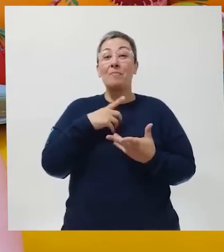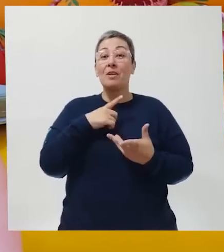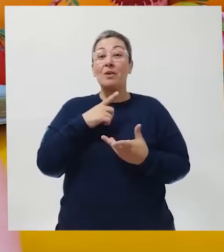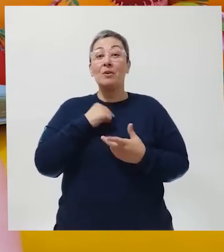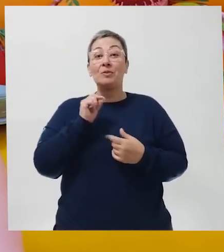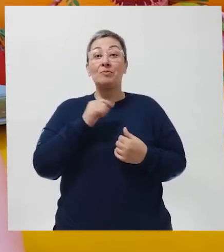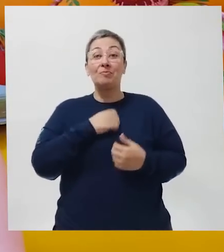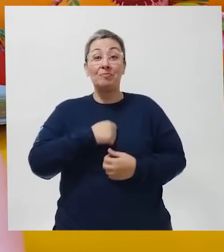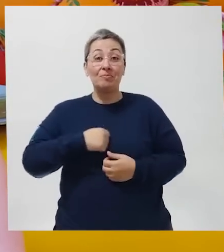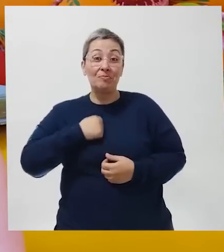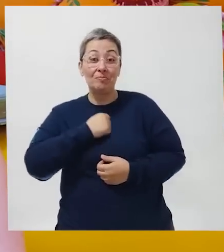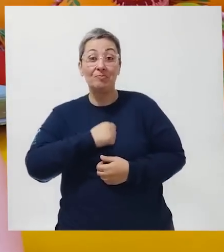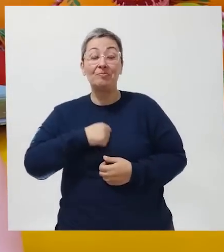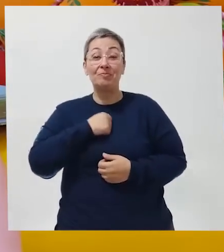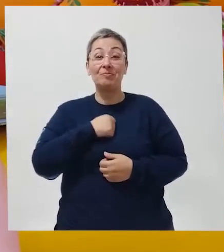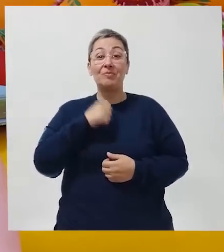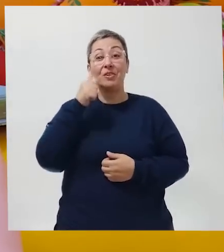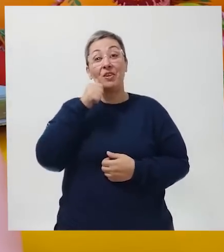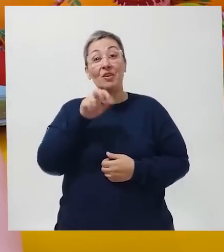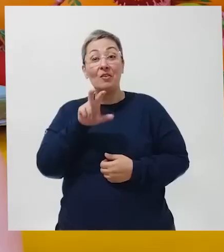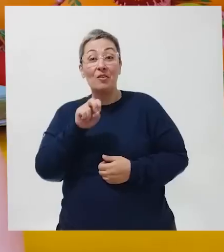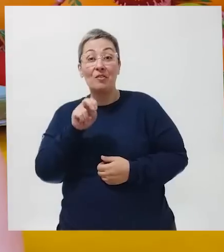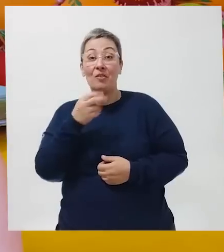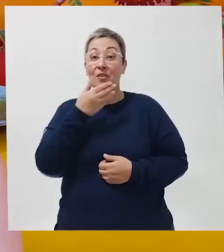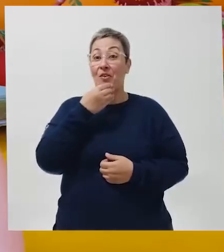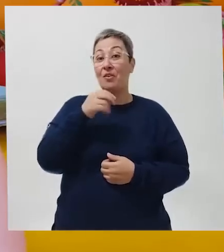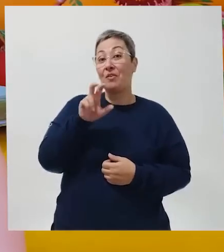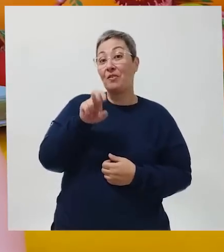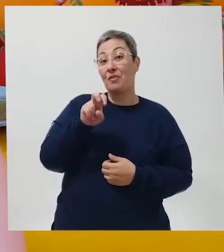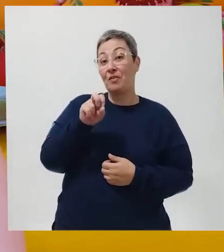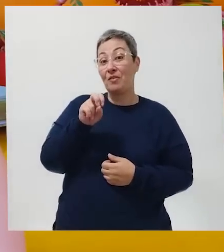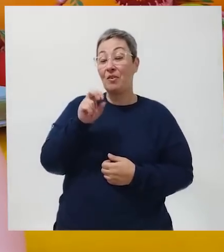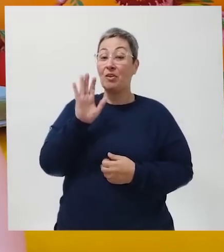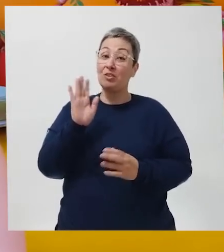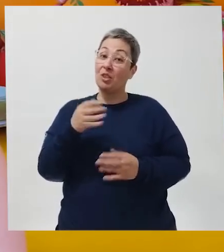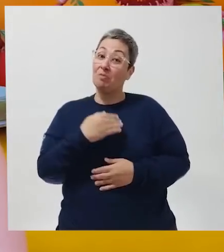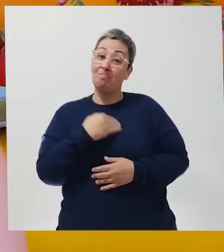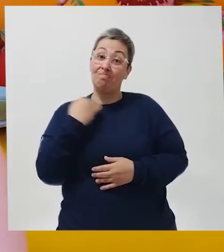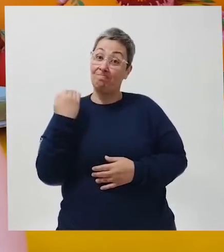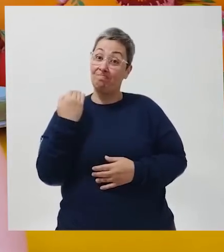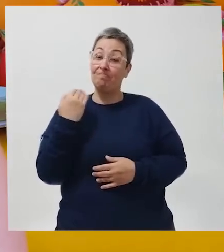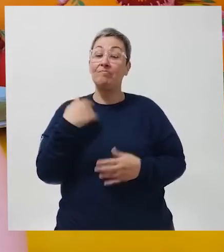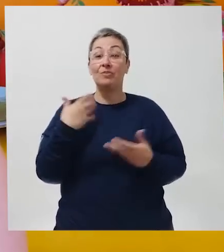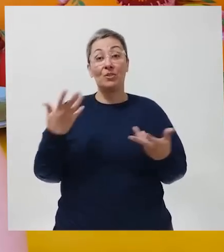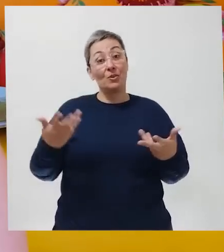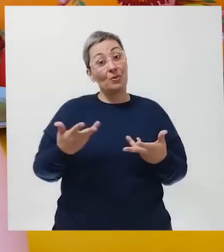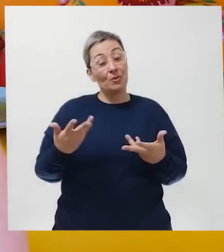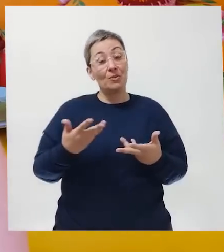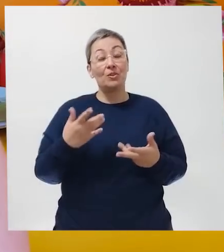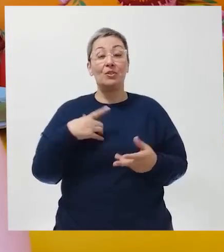risadas. E o meu coração também está cheio de saudade dos meus avós, que não estão mais aqui.